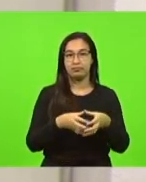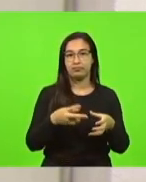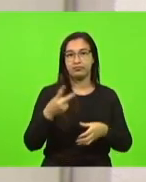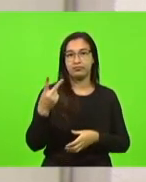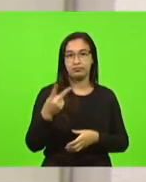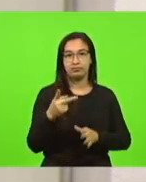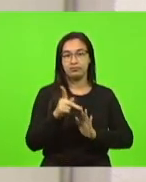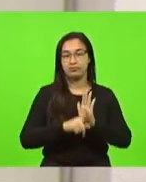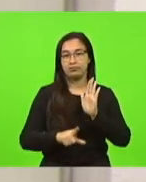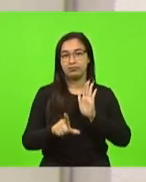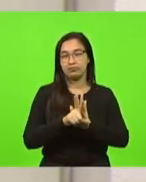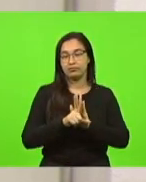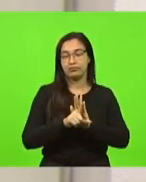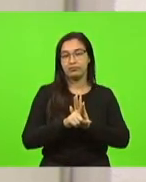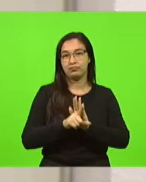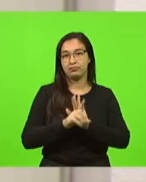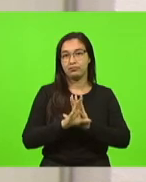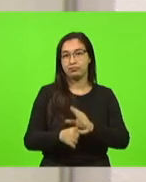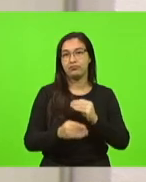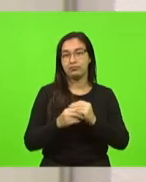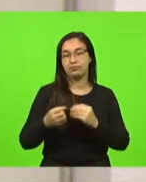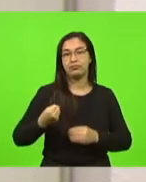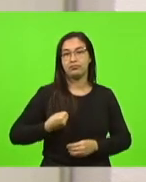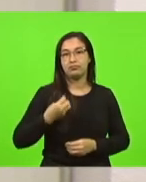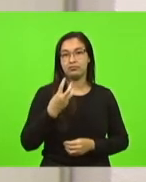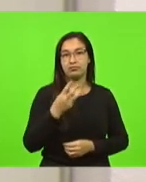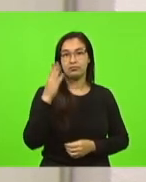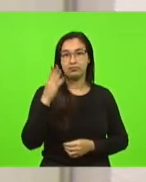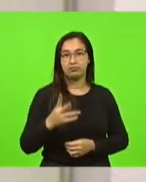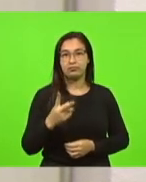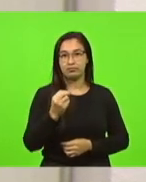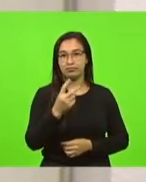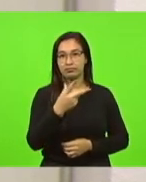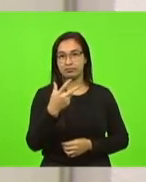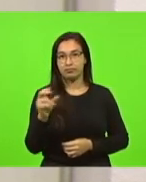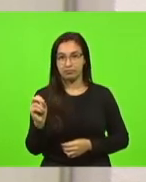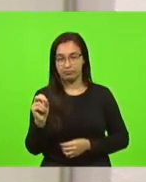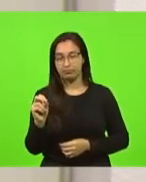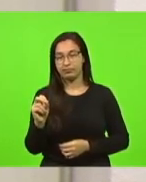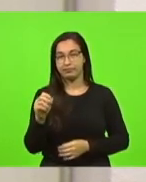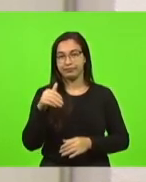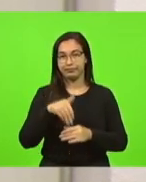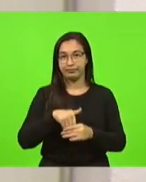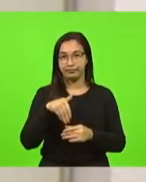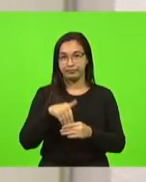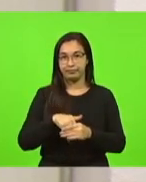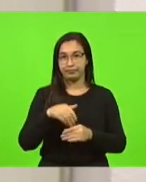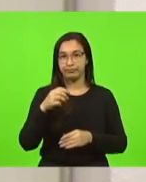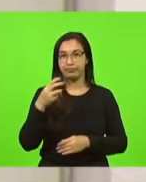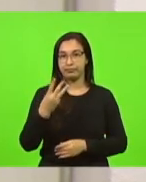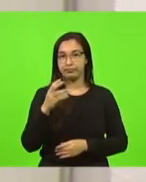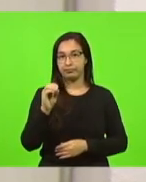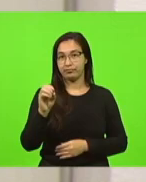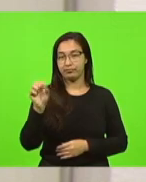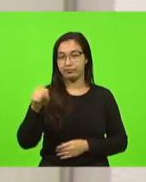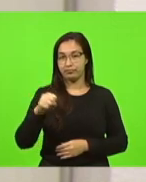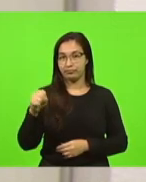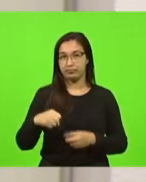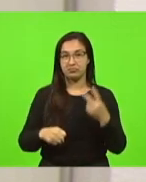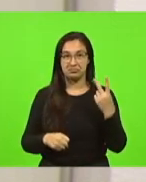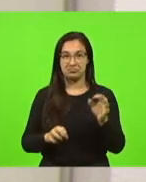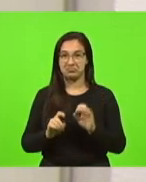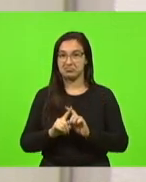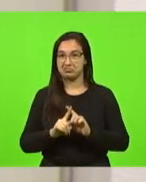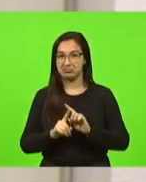nominal o projeto de lei complementar número 3/2020, com a seguinte votação: 30 votos sim, 2 votos